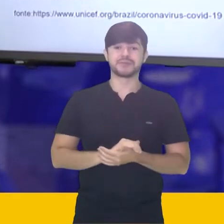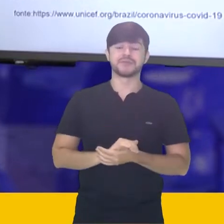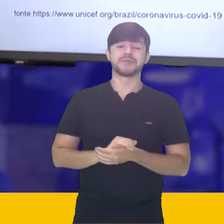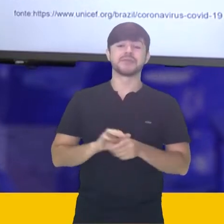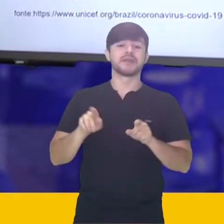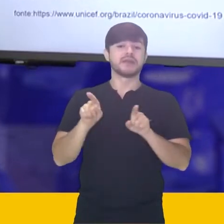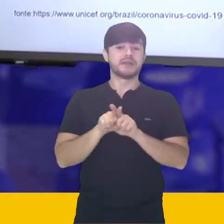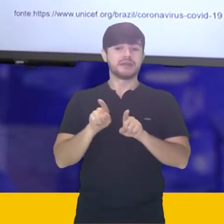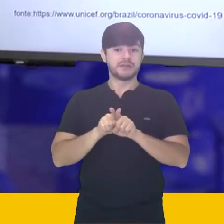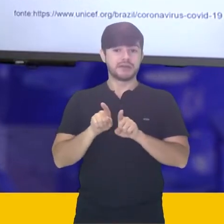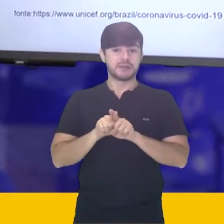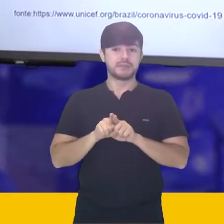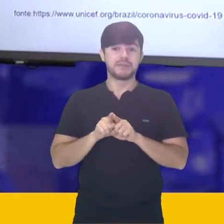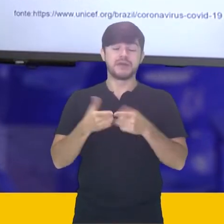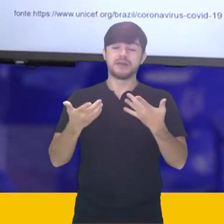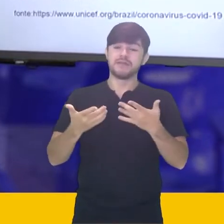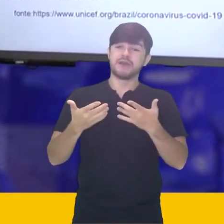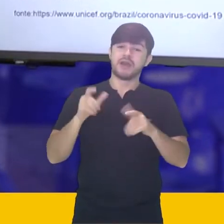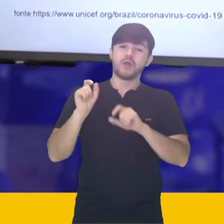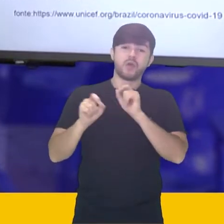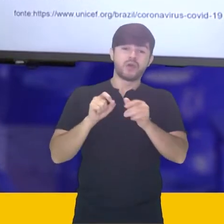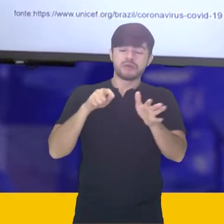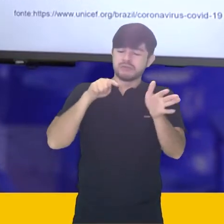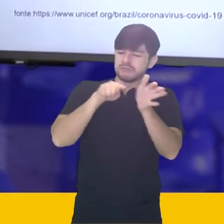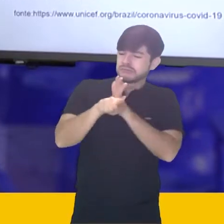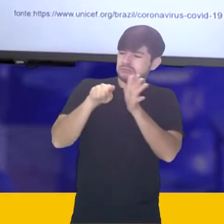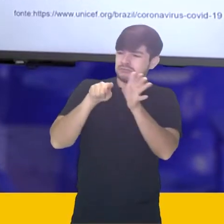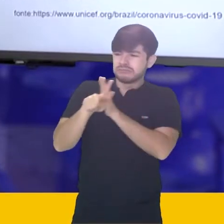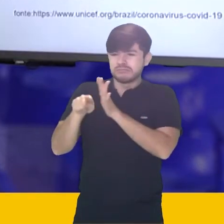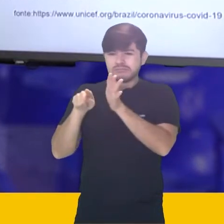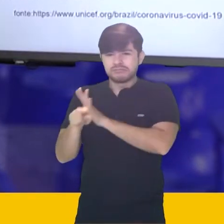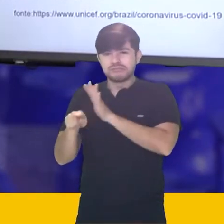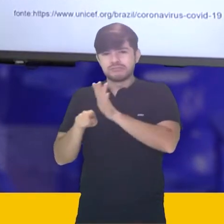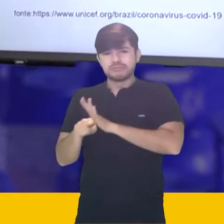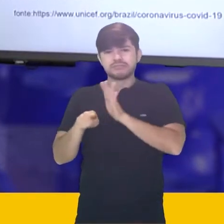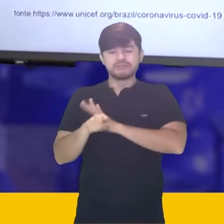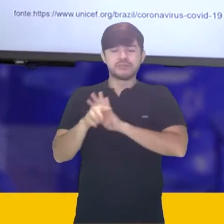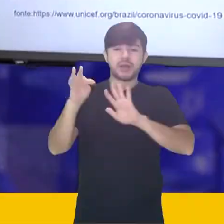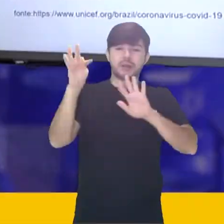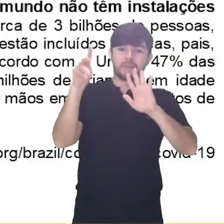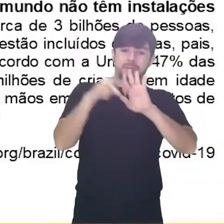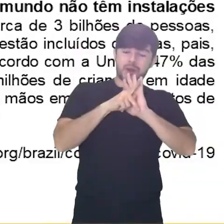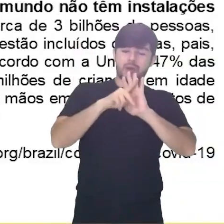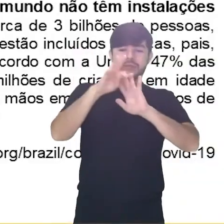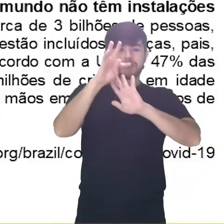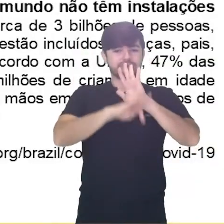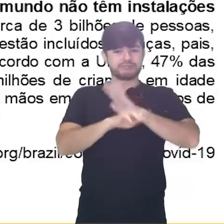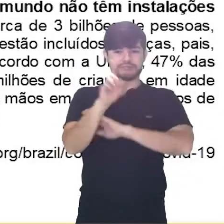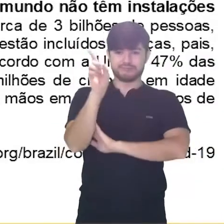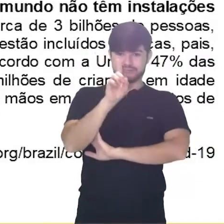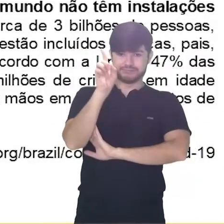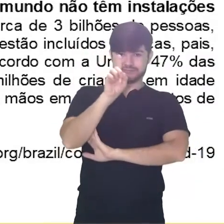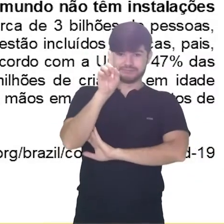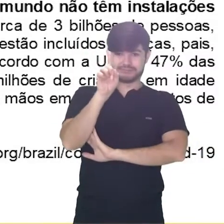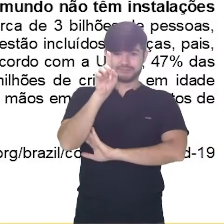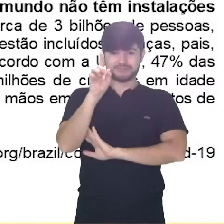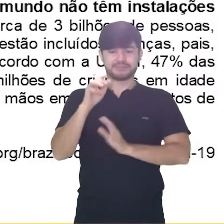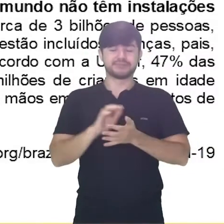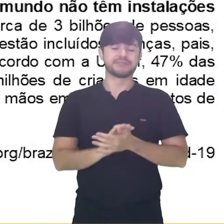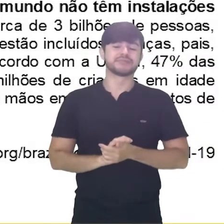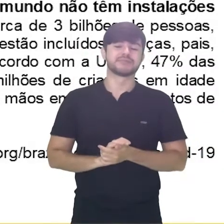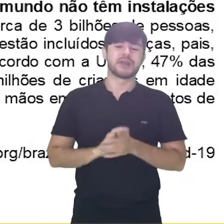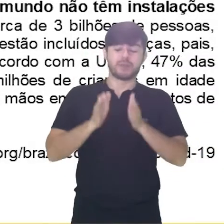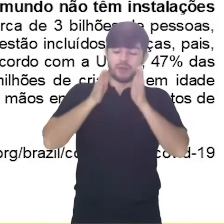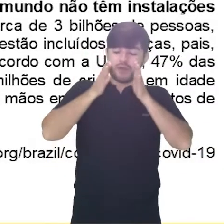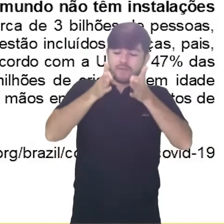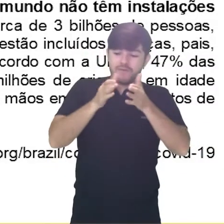aí a gente vai trabalhar as perguntas que vieram desse texto. O foco aqui tem muito a ver